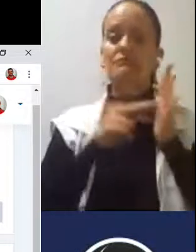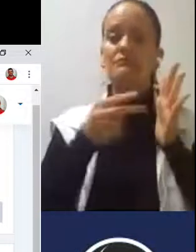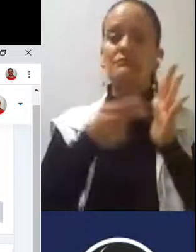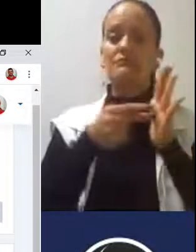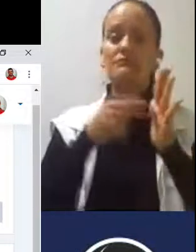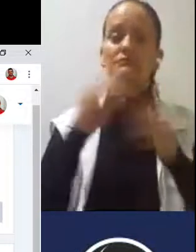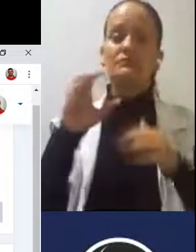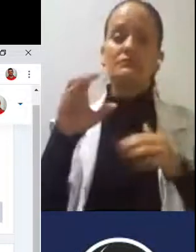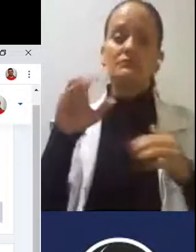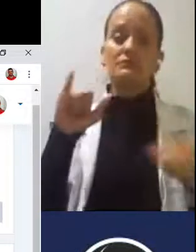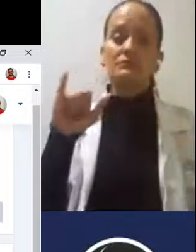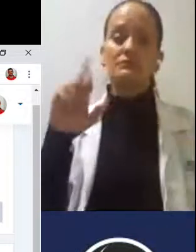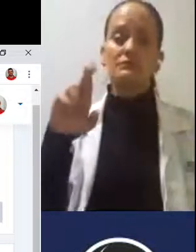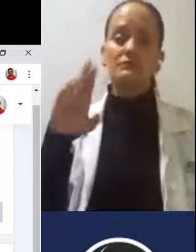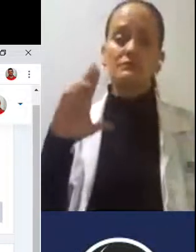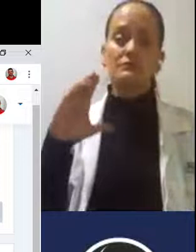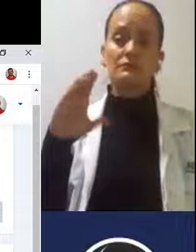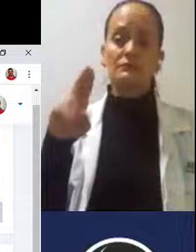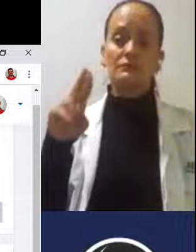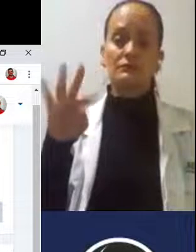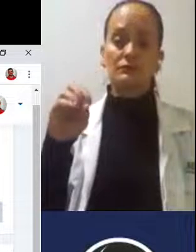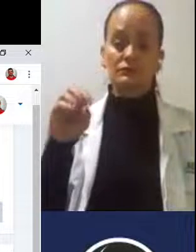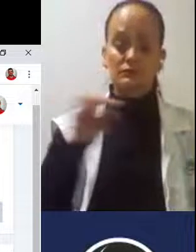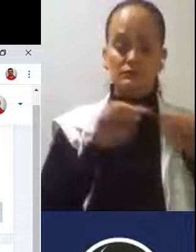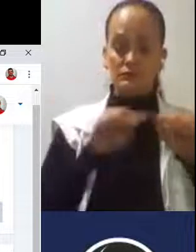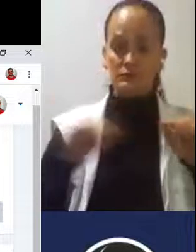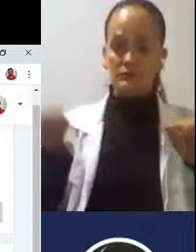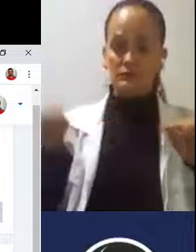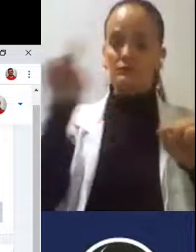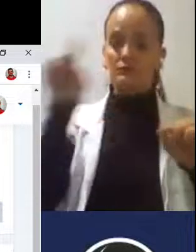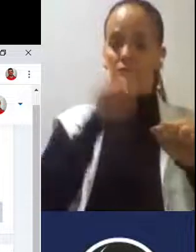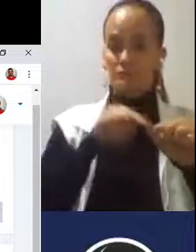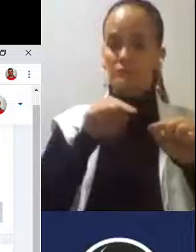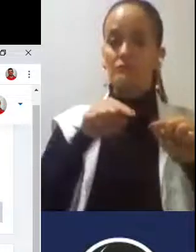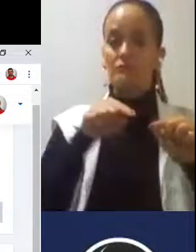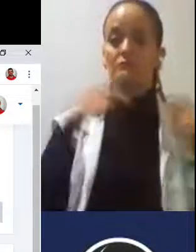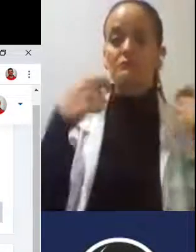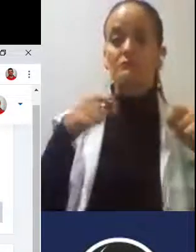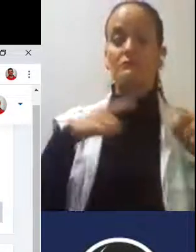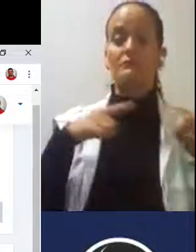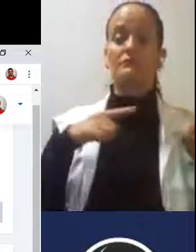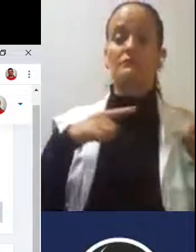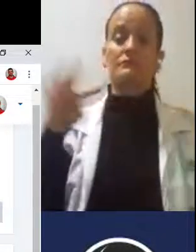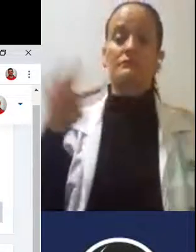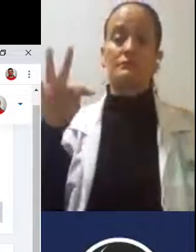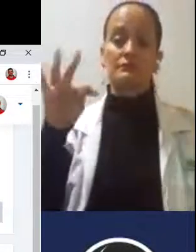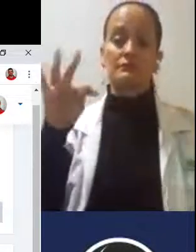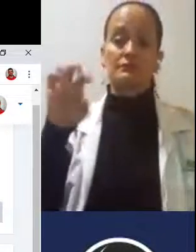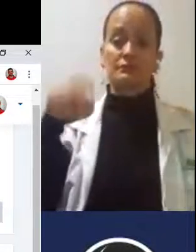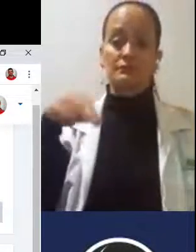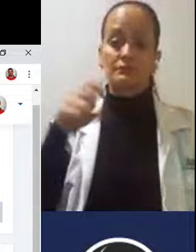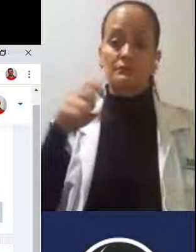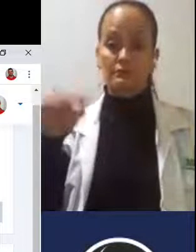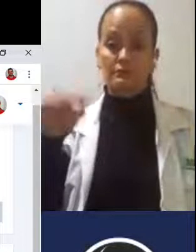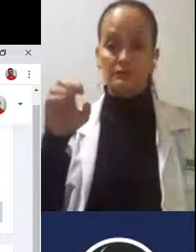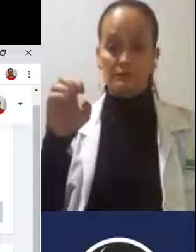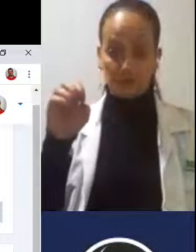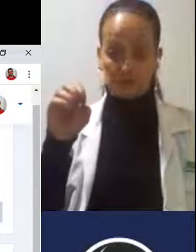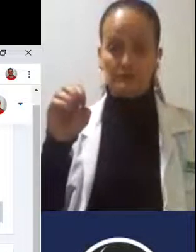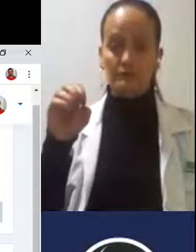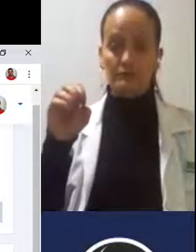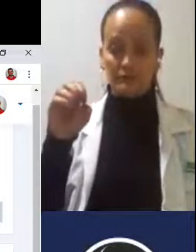Então, o circuito elétrico, ele precisa de quê? Ele precisa de tensão, precisa de uma carga, né? Uma